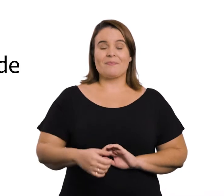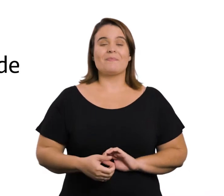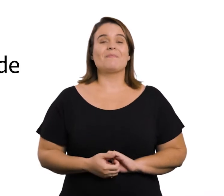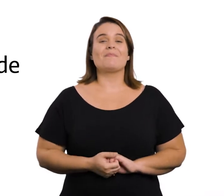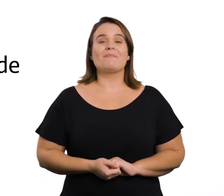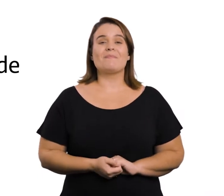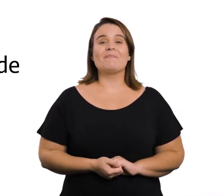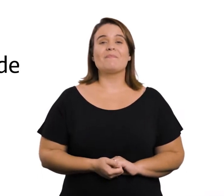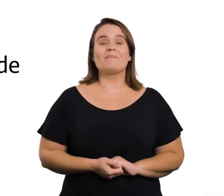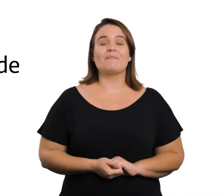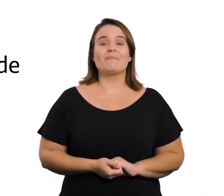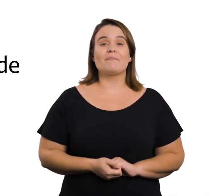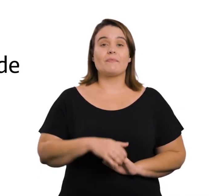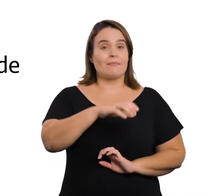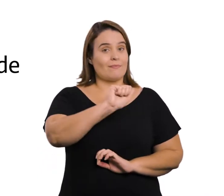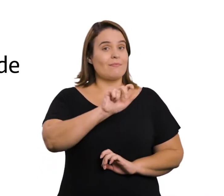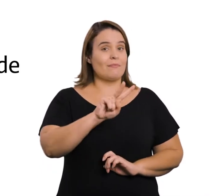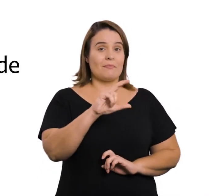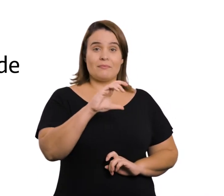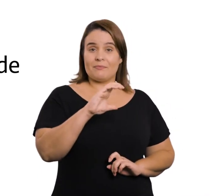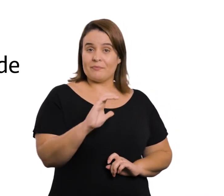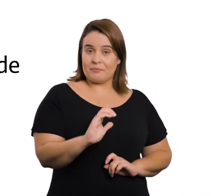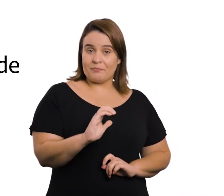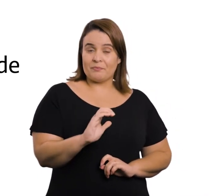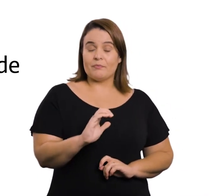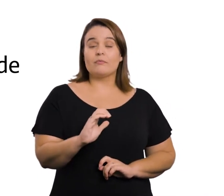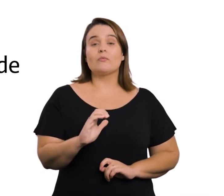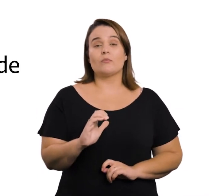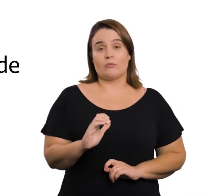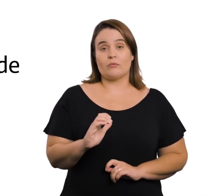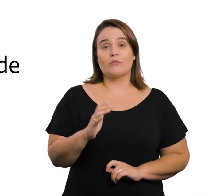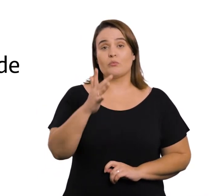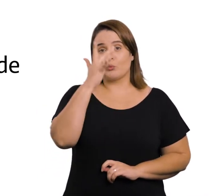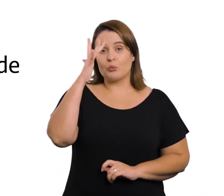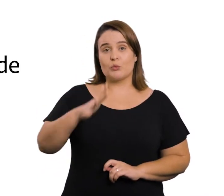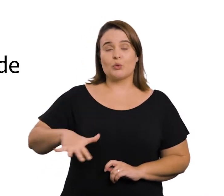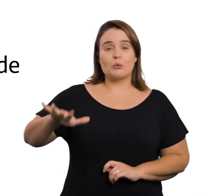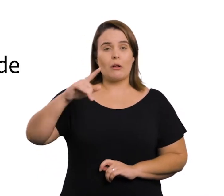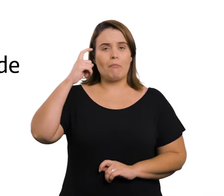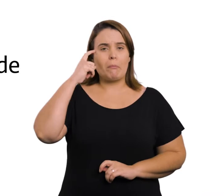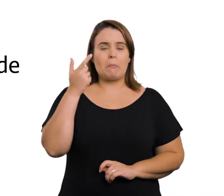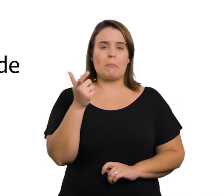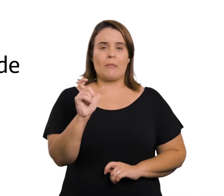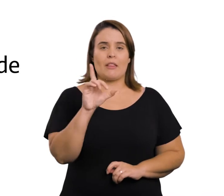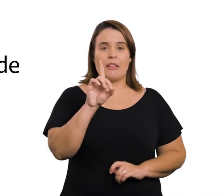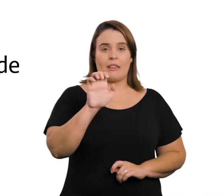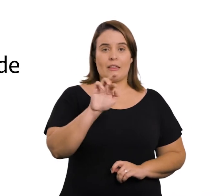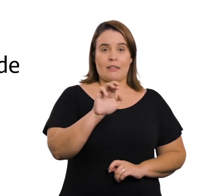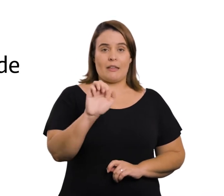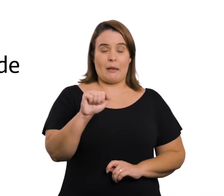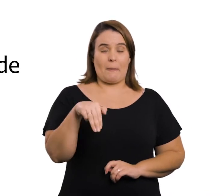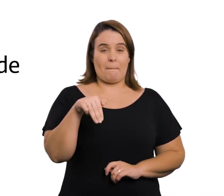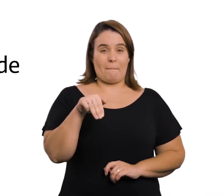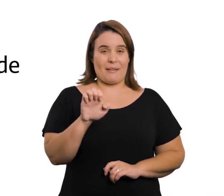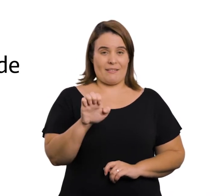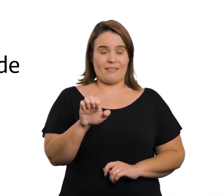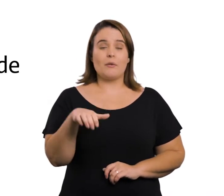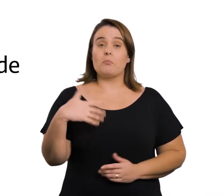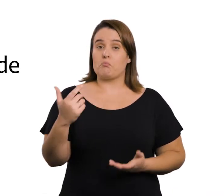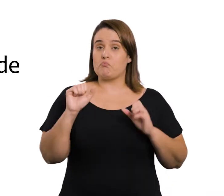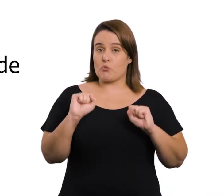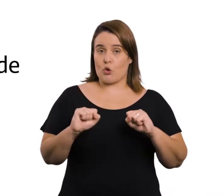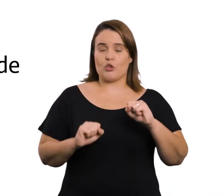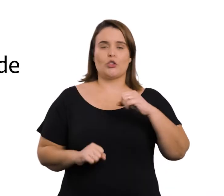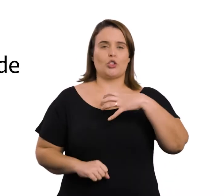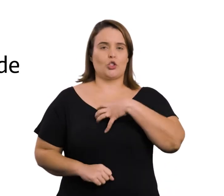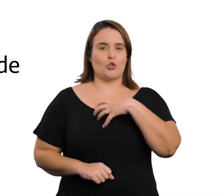cerebral, AVC. O acidente vascular cerebral, AVC, conhecido popularmente como derrame cerebral, pode